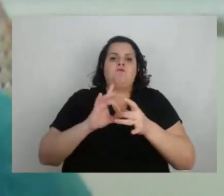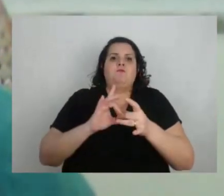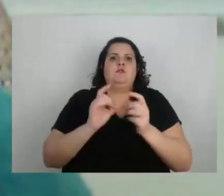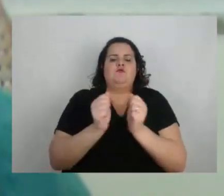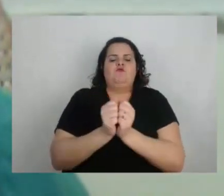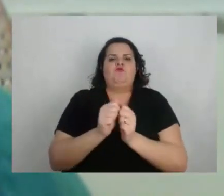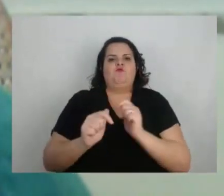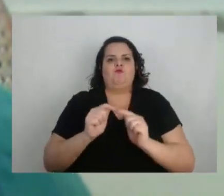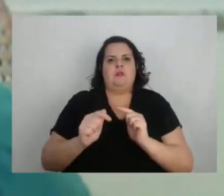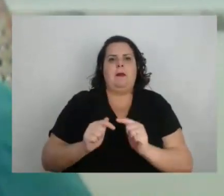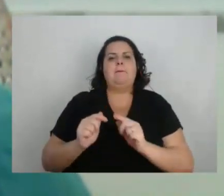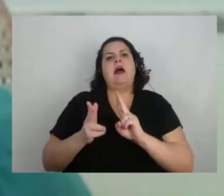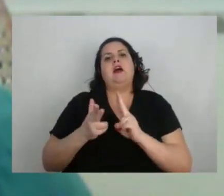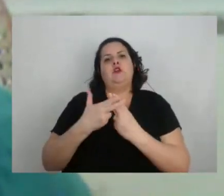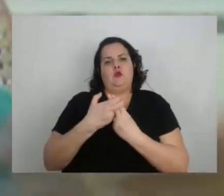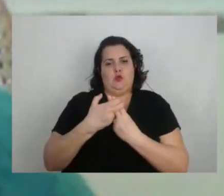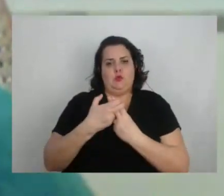saúde do SUS.